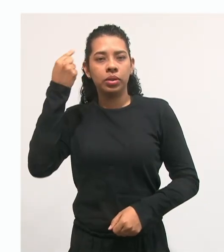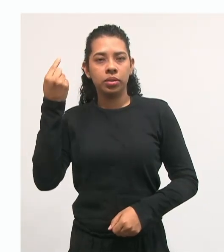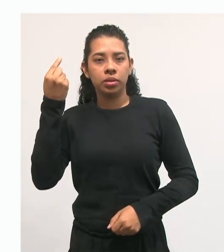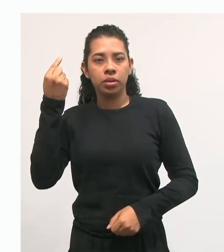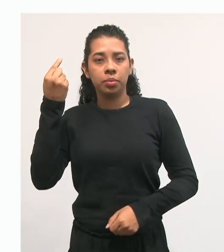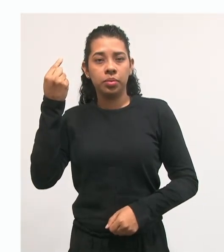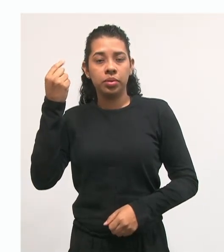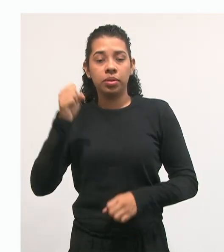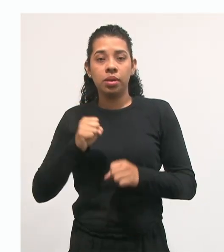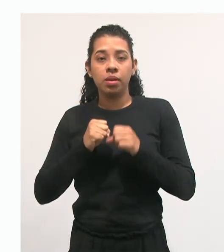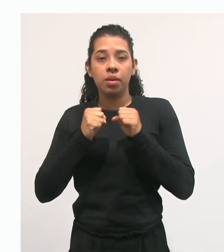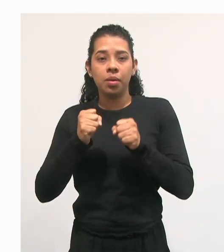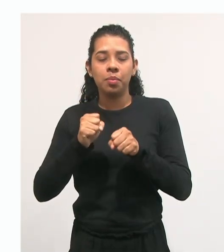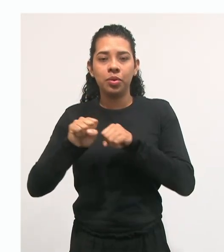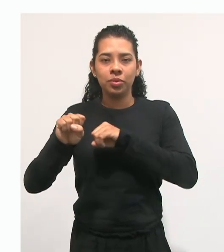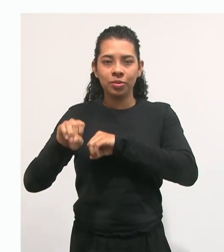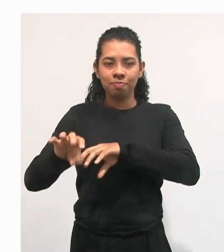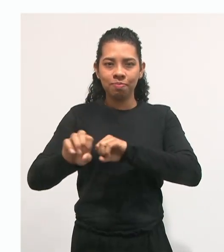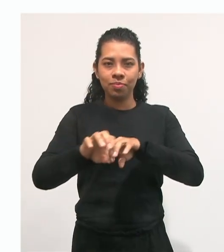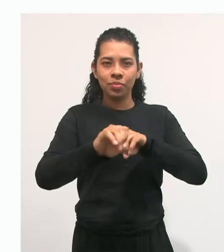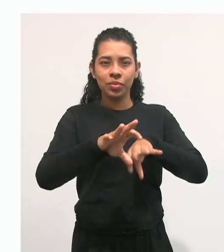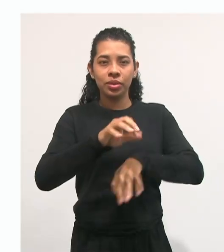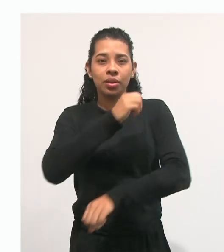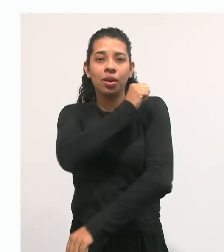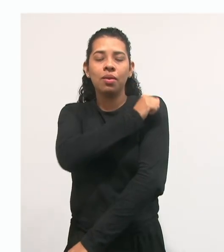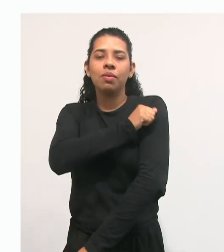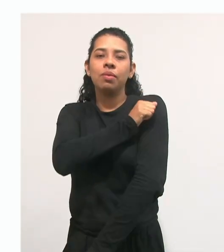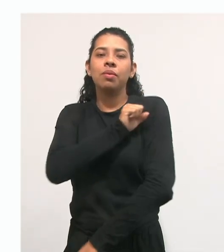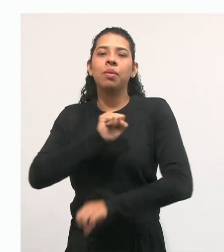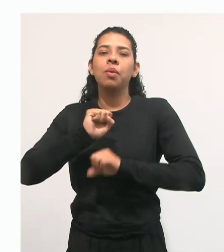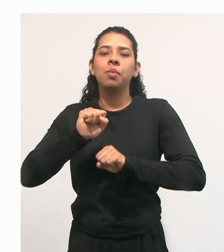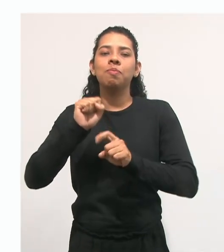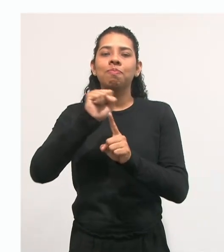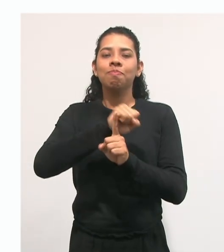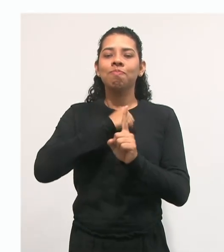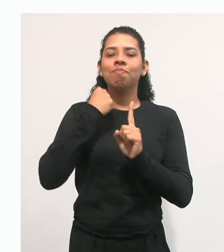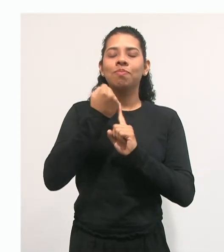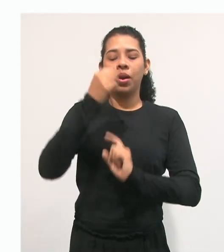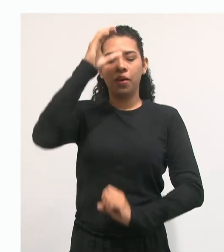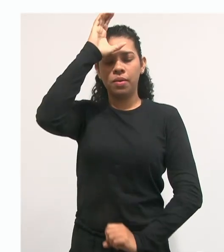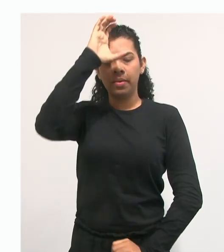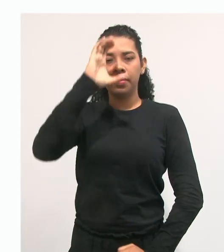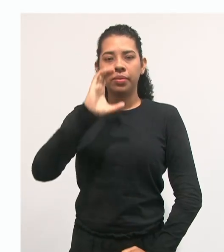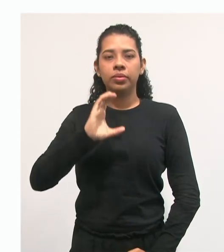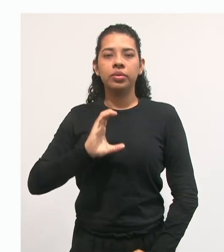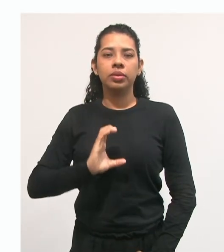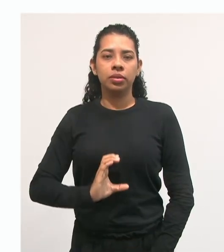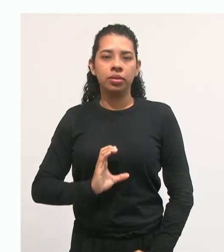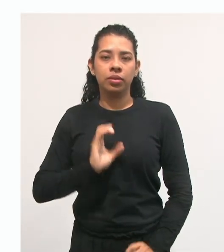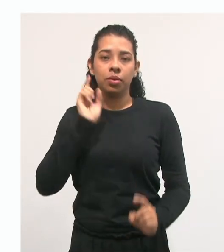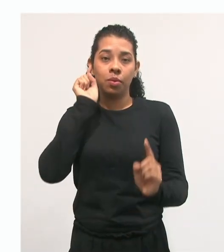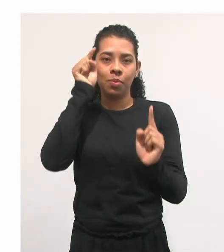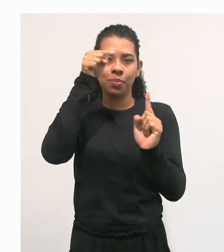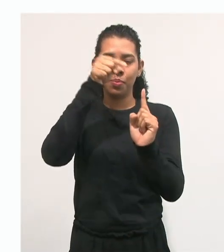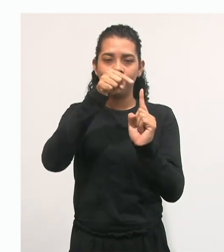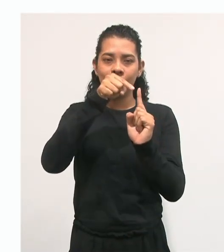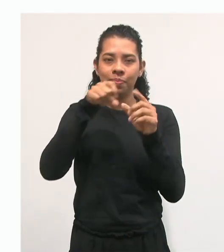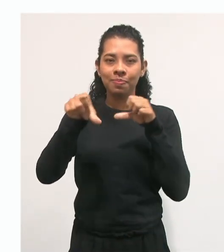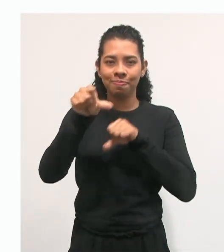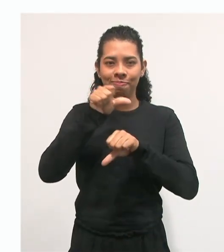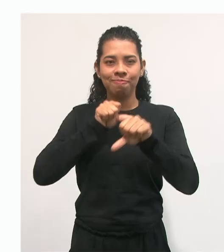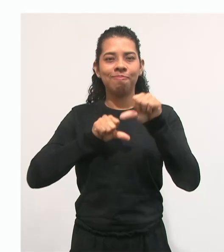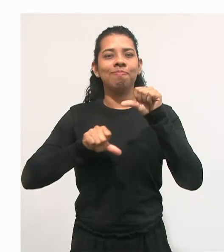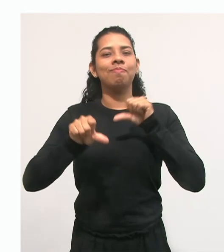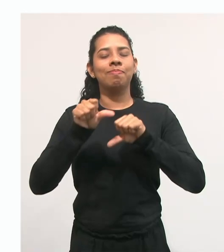o discente ele possa atuar como cidadão, buscando transformar a realidade em que ele vive. Ou